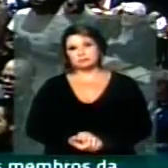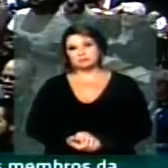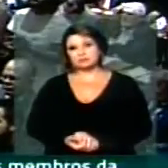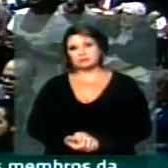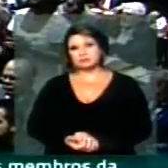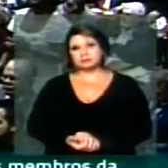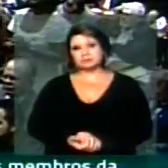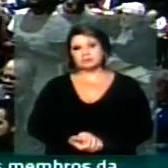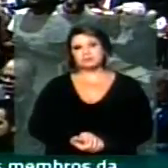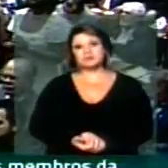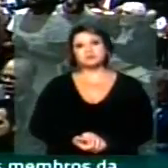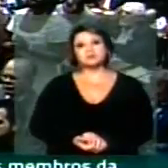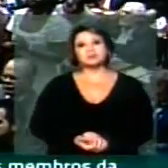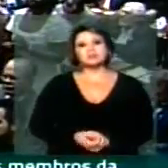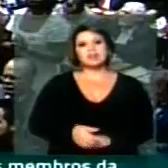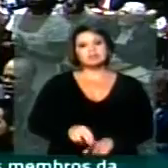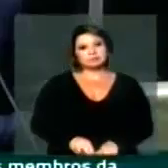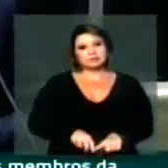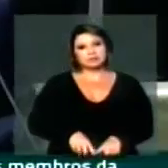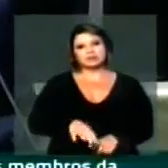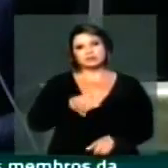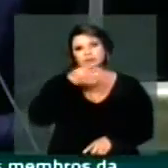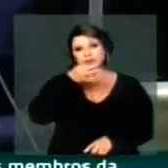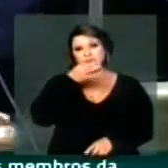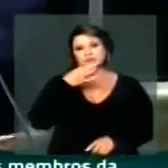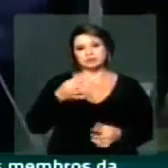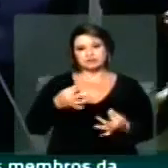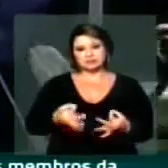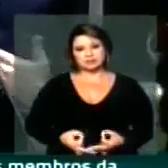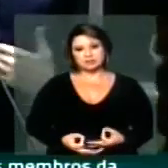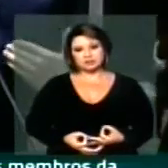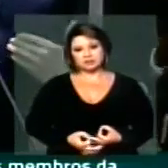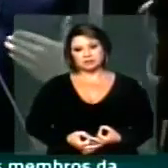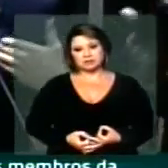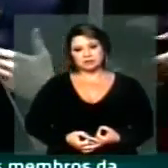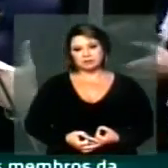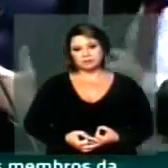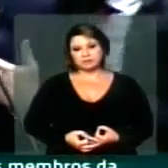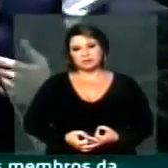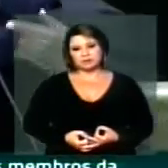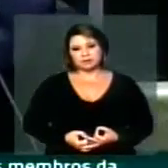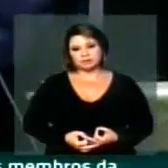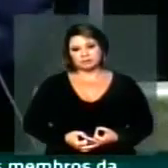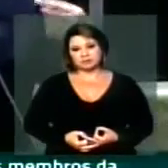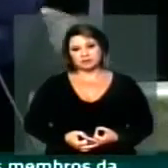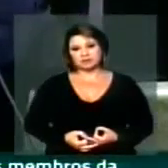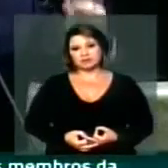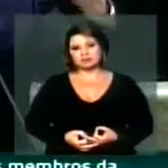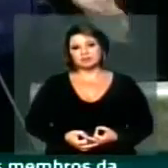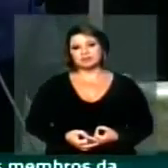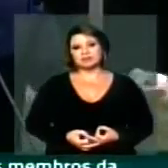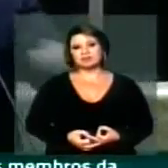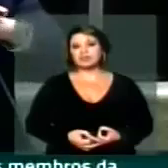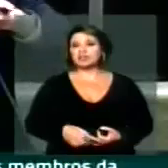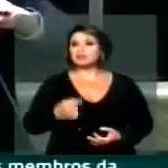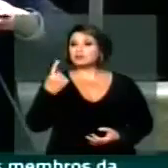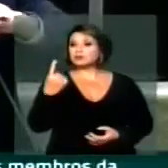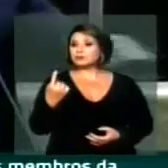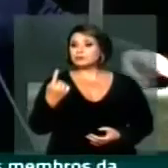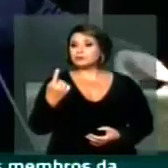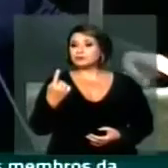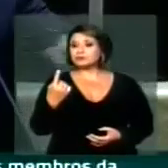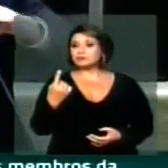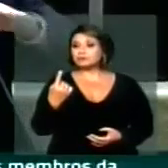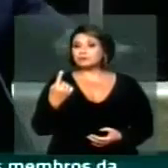E é exatamente com esta convicção que nós somos um entre 513,